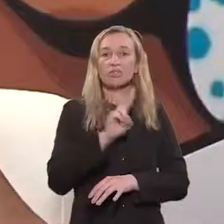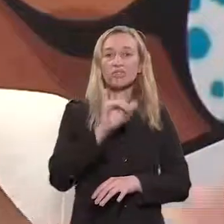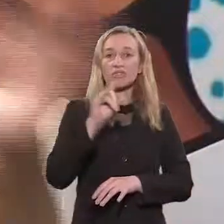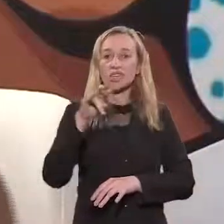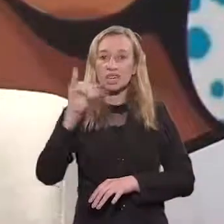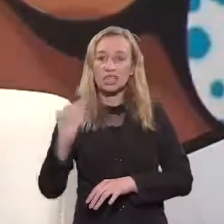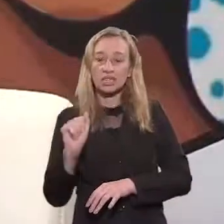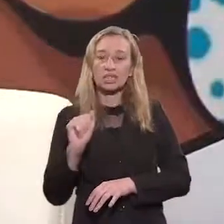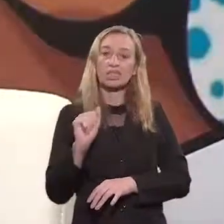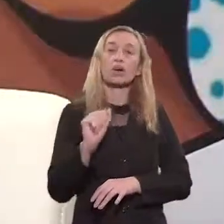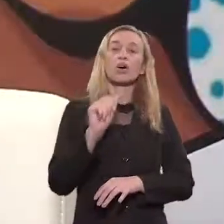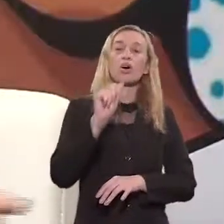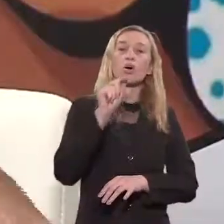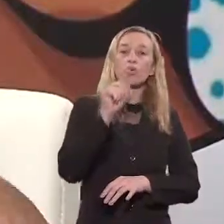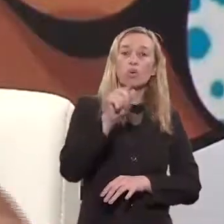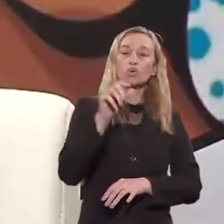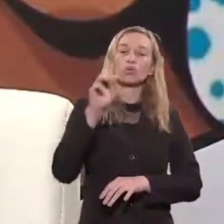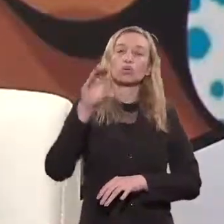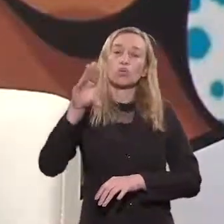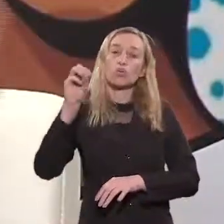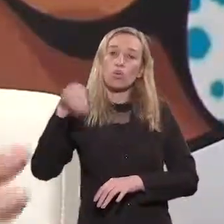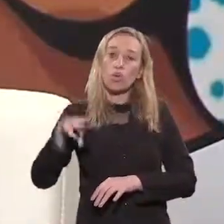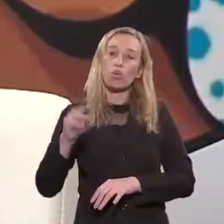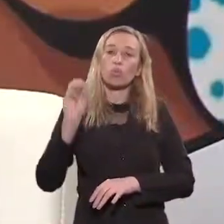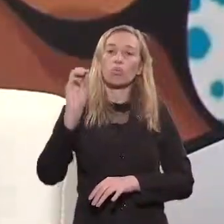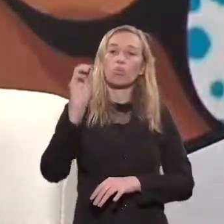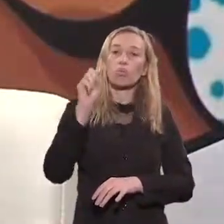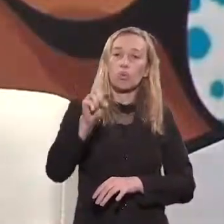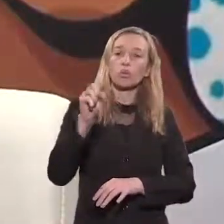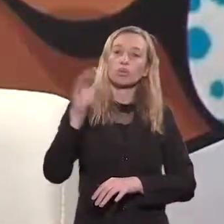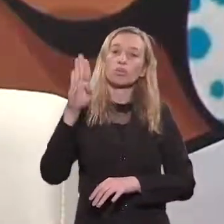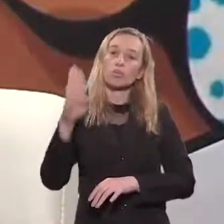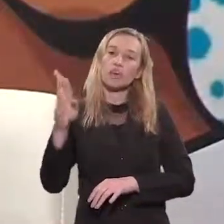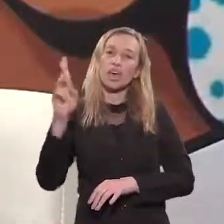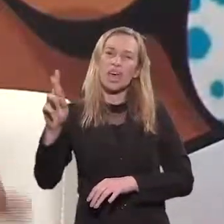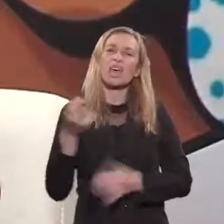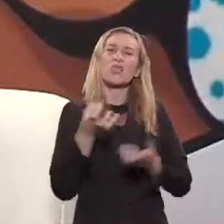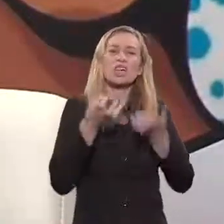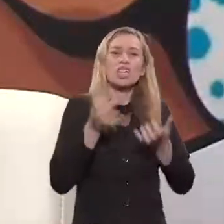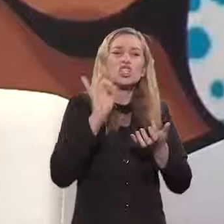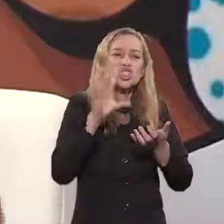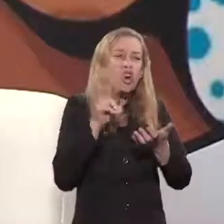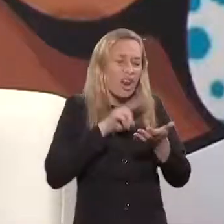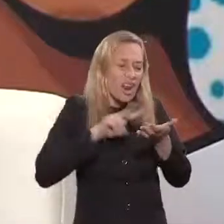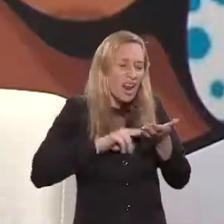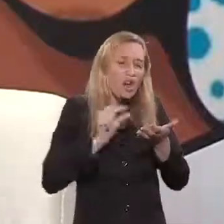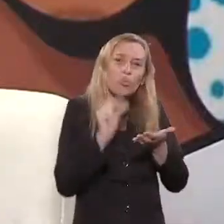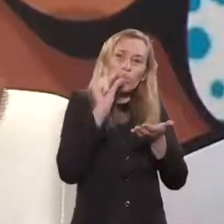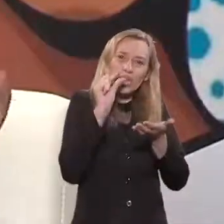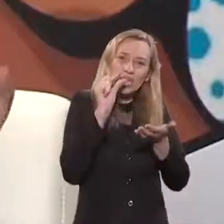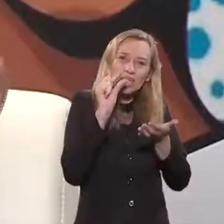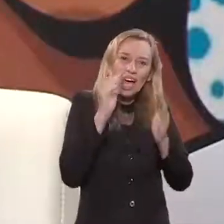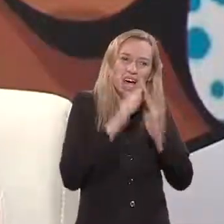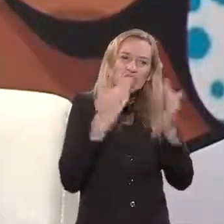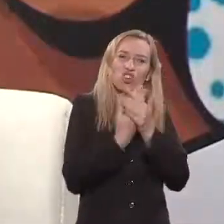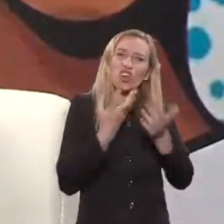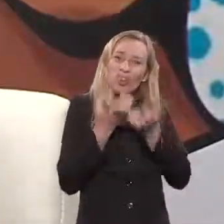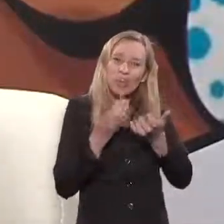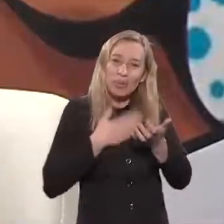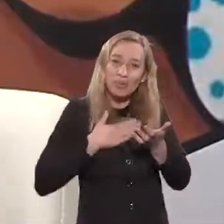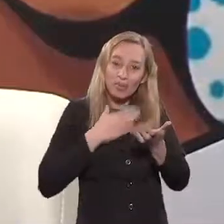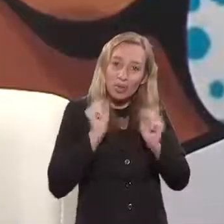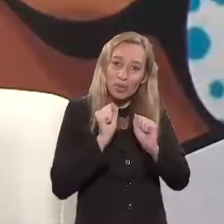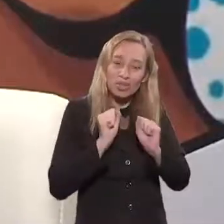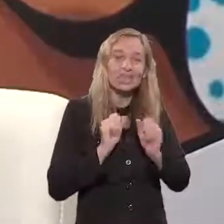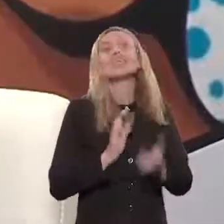andreavivianataubman.com.br, eu tenho Instagram também, Andrea Taubman, tenho Facebook, mas eu queria só ler um pedacinho da